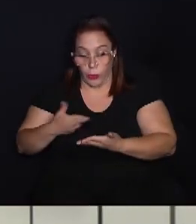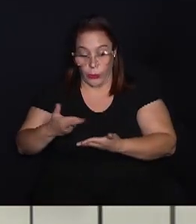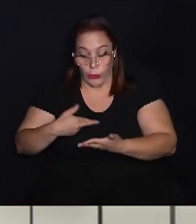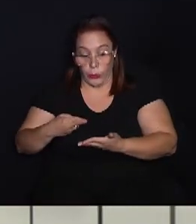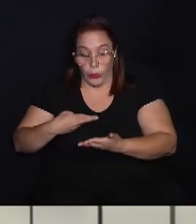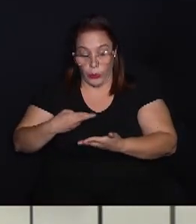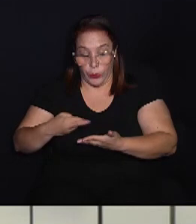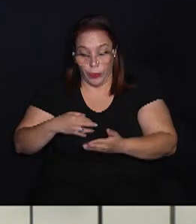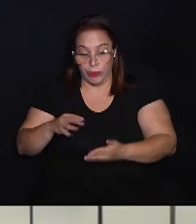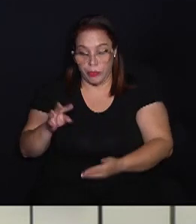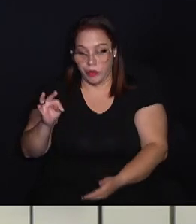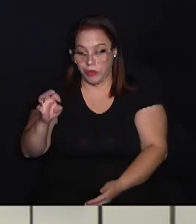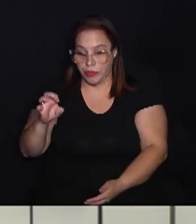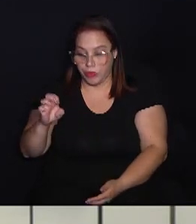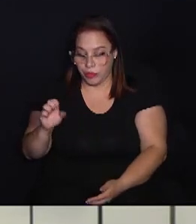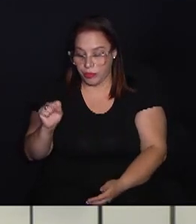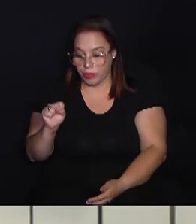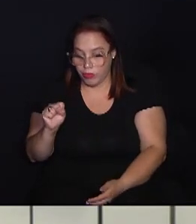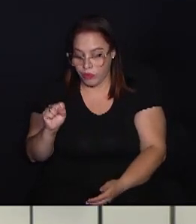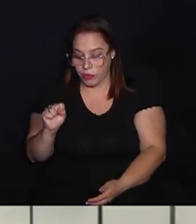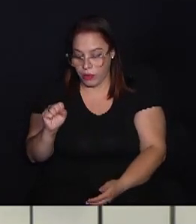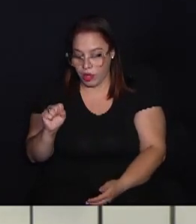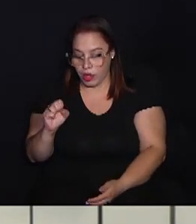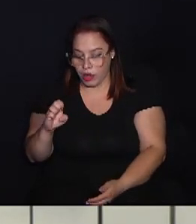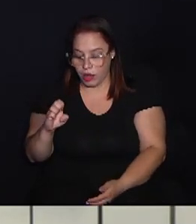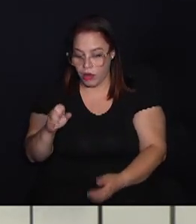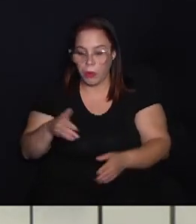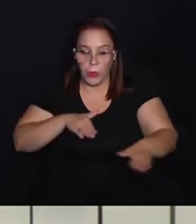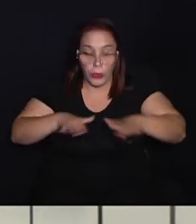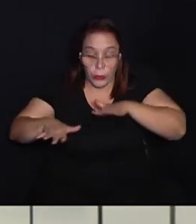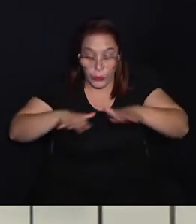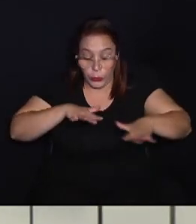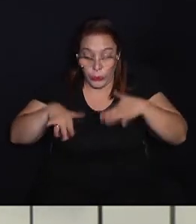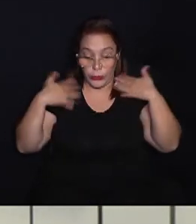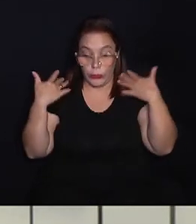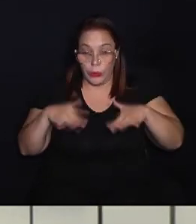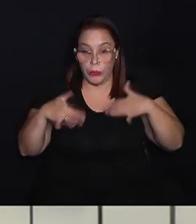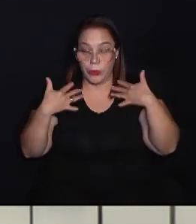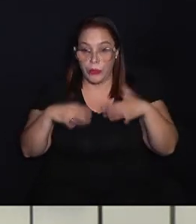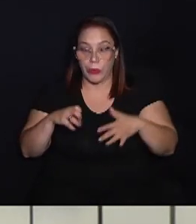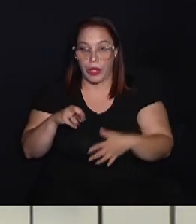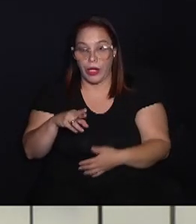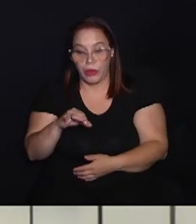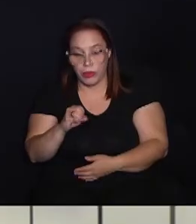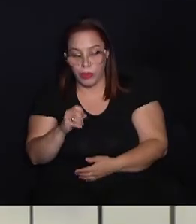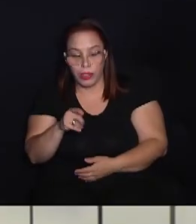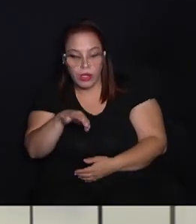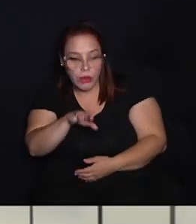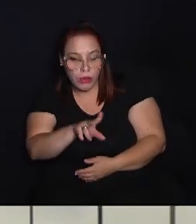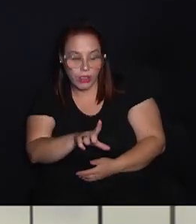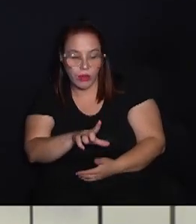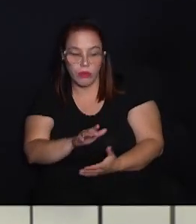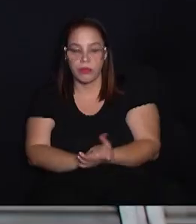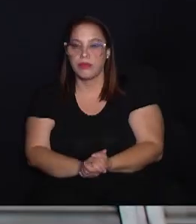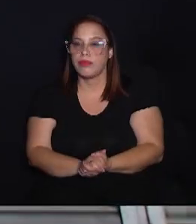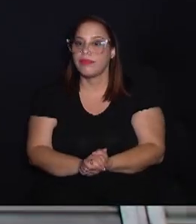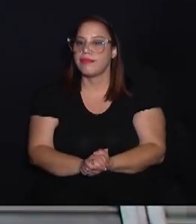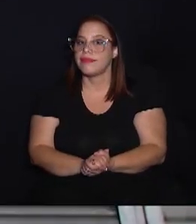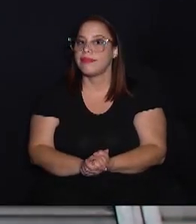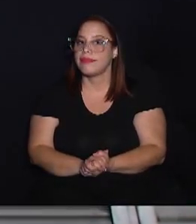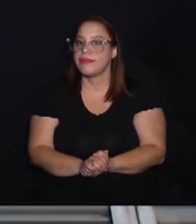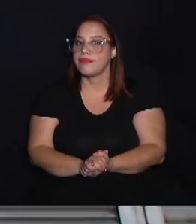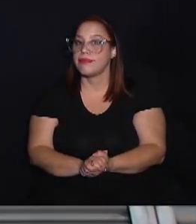acho que a gente teve vários momentos em que a gente pôde discutir a cidade de forma muito aprofundada, mas nós entendemos que a cidade ainda precisa refletir mais, esperamos